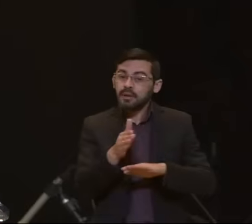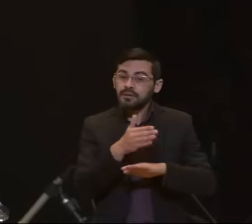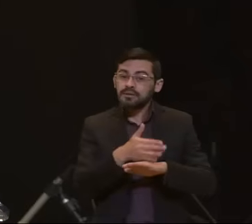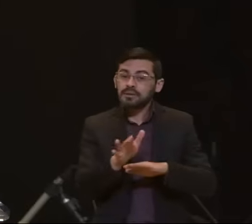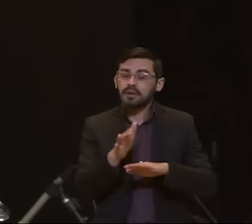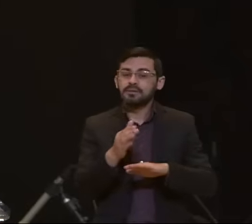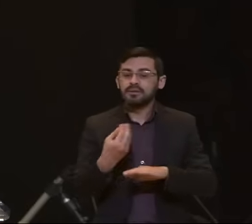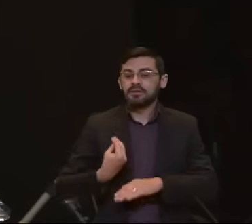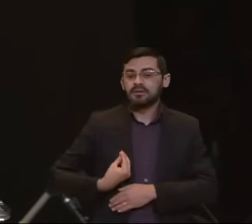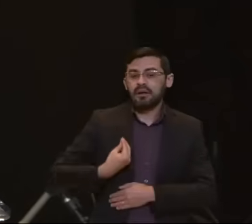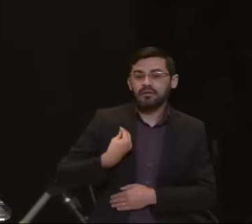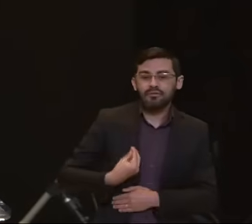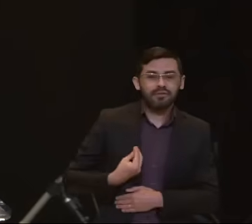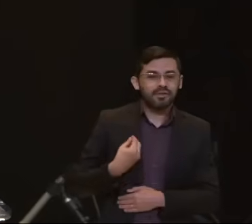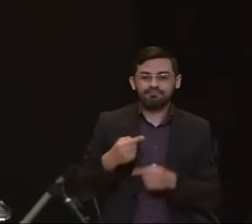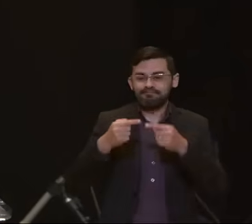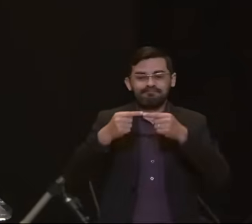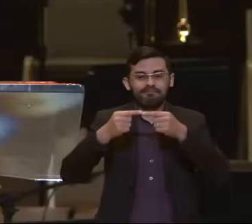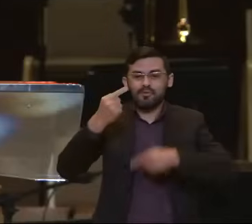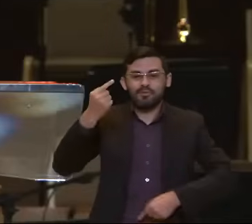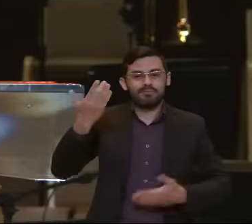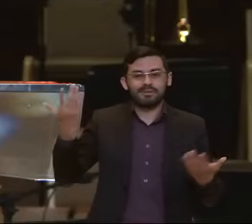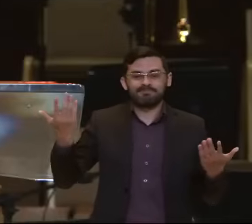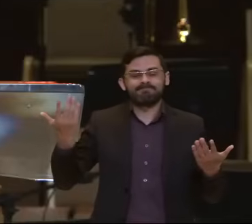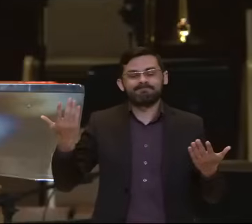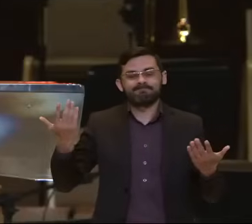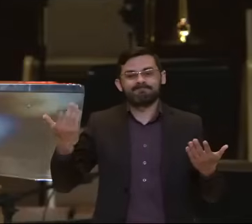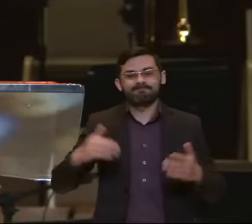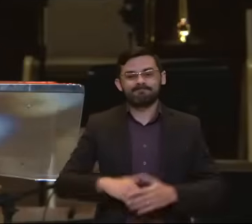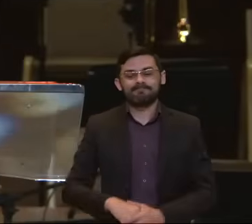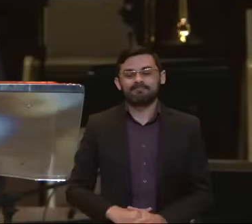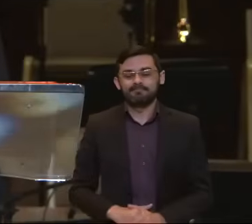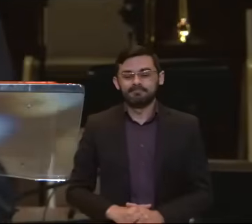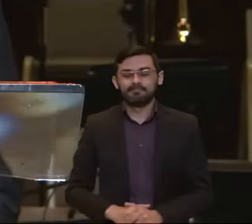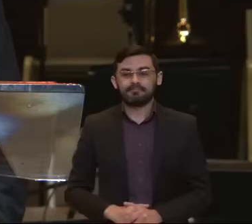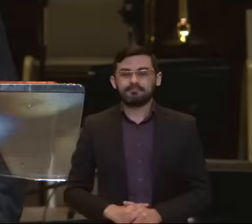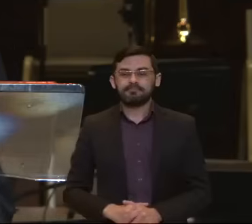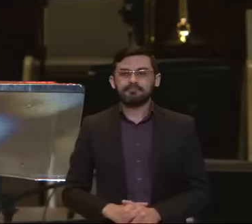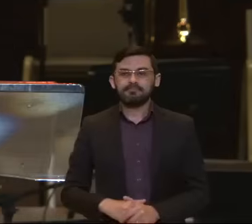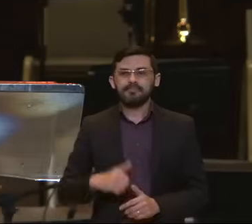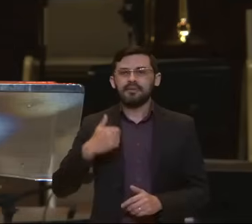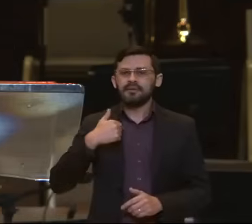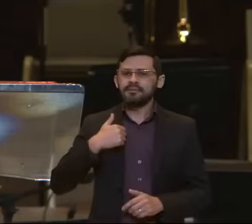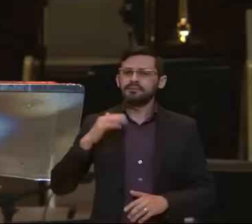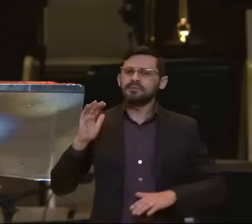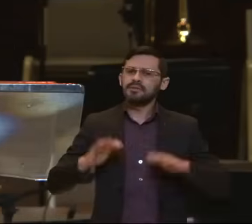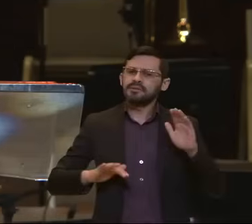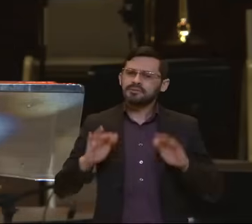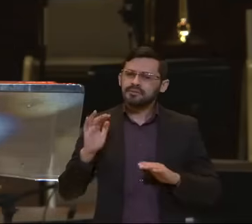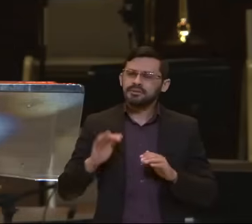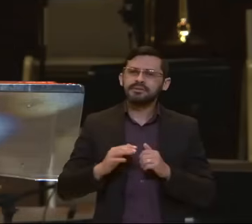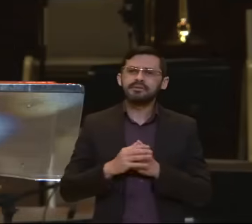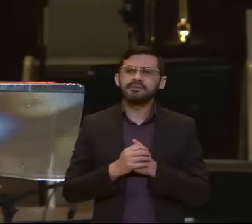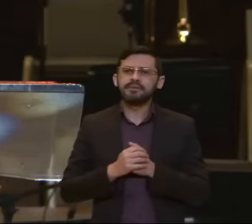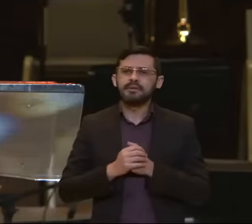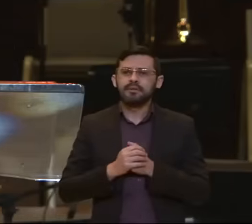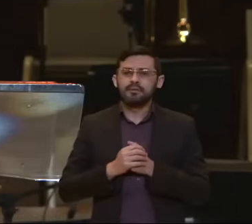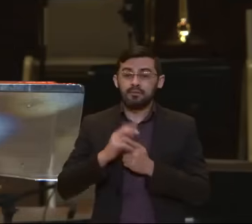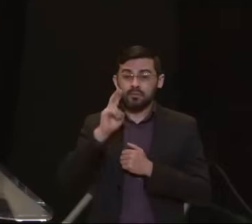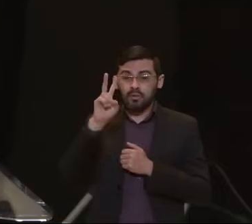frutos dignos do nome de Jesus. Eu às vezes olho para as